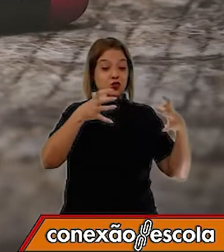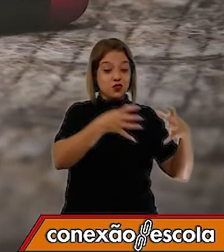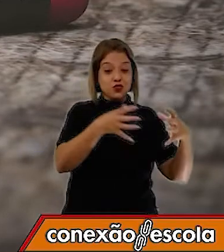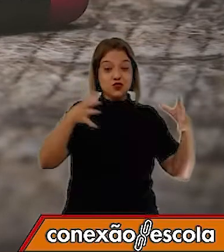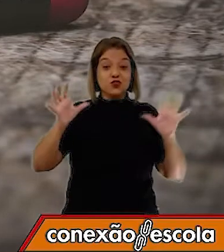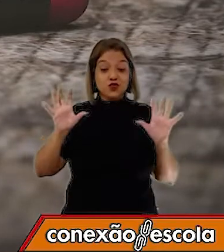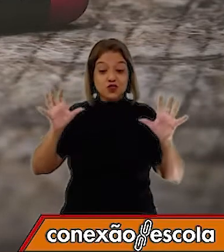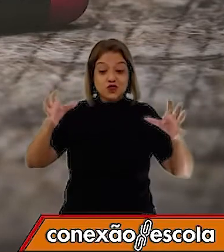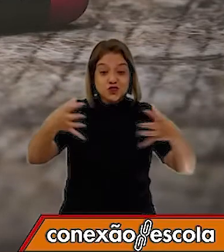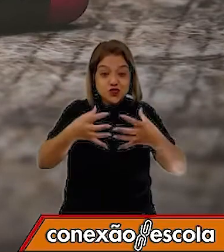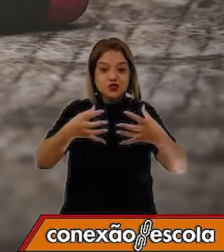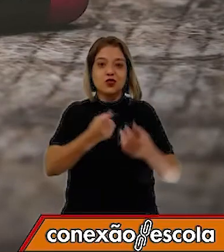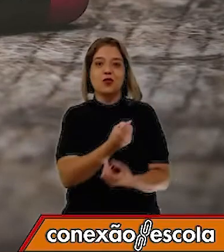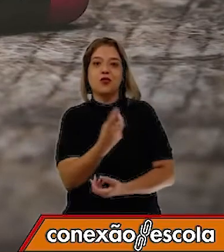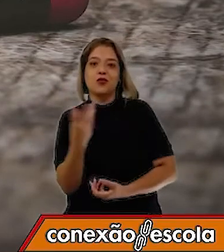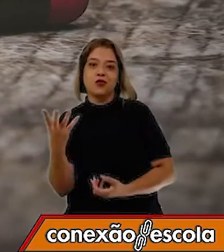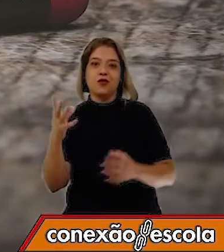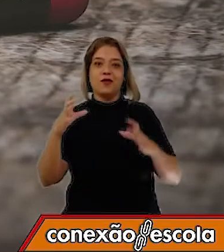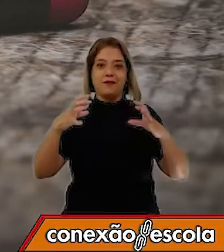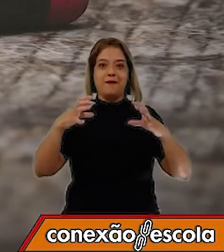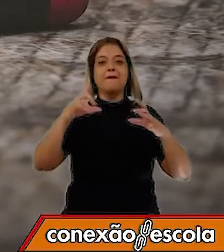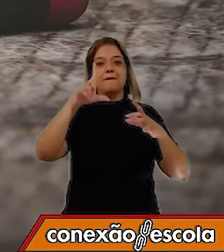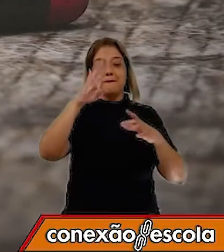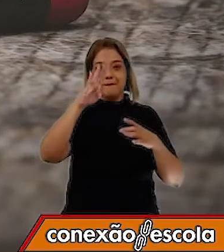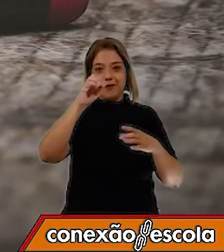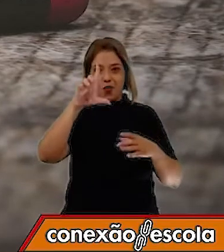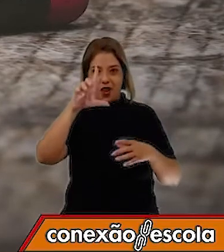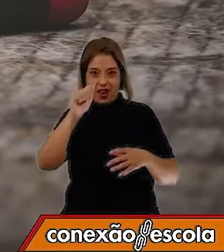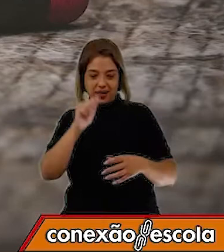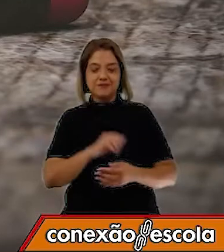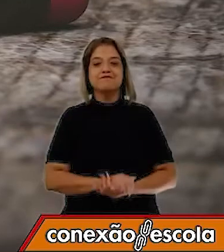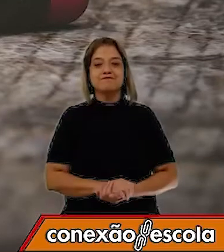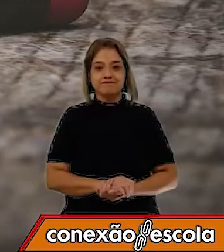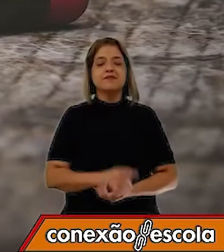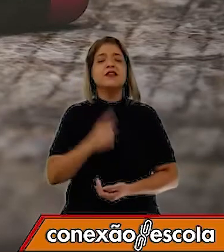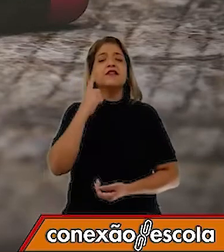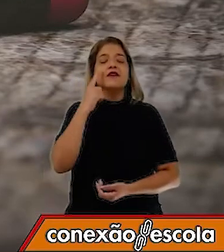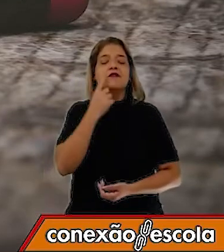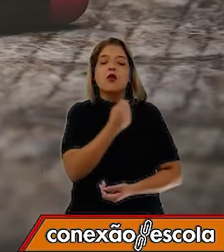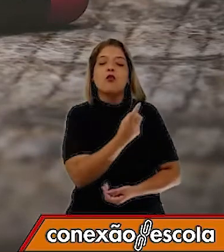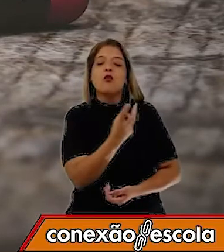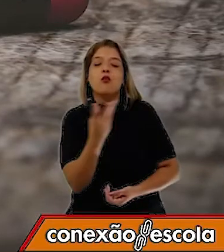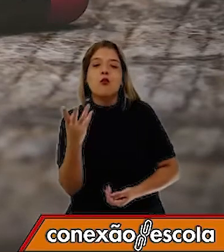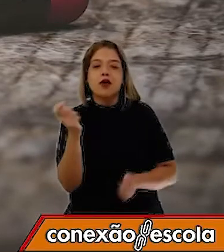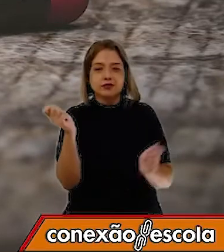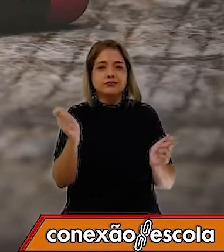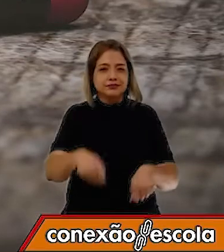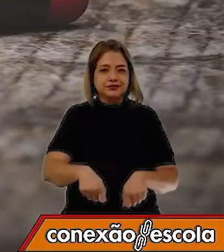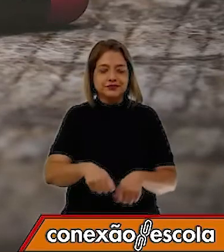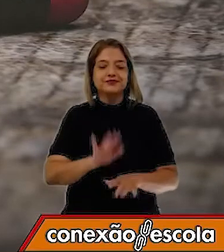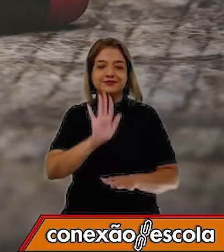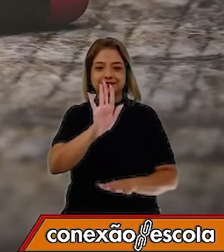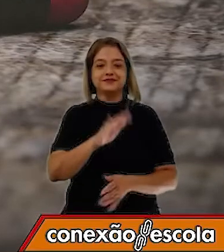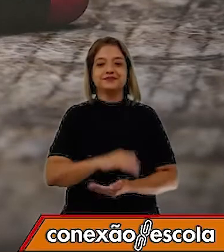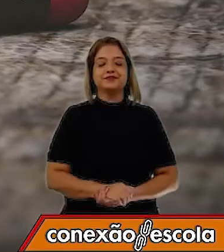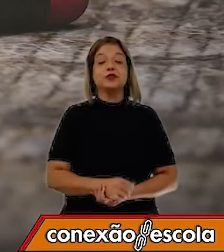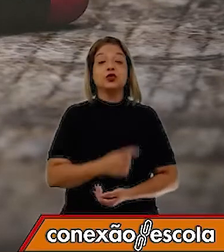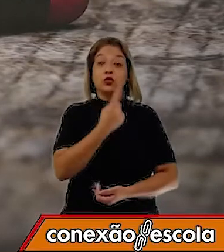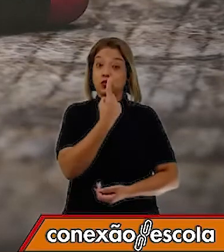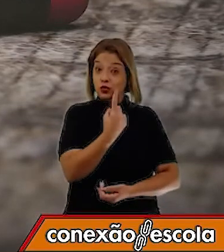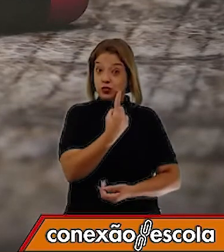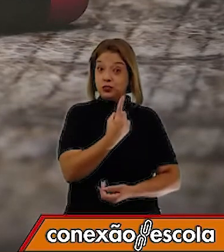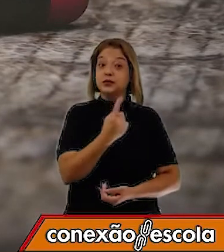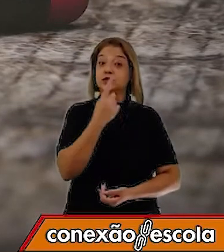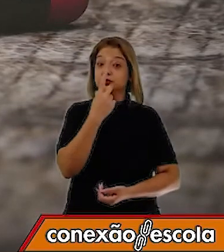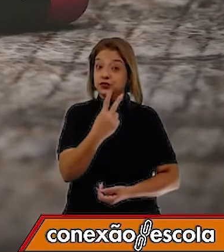de futebol. Será que a gente pode contar para saber quanto temos? Vamos lá.